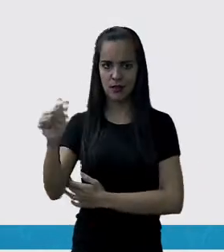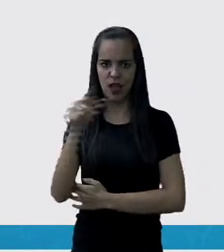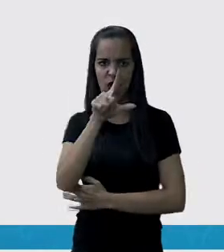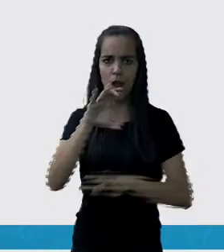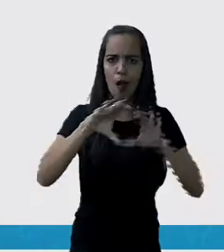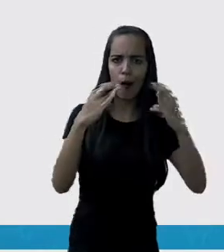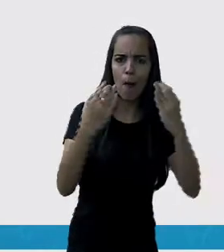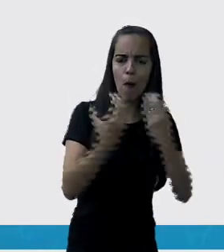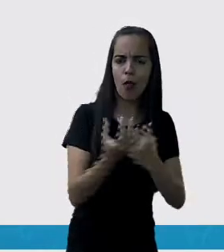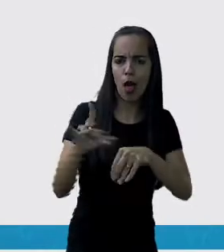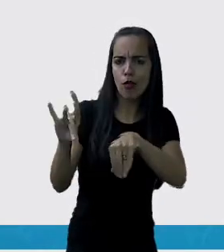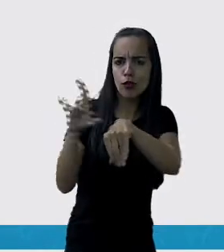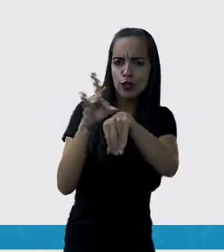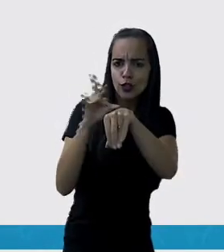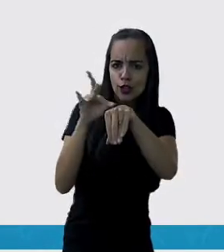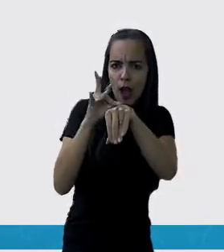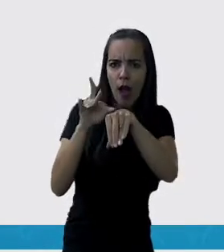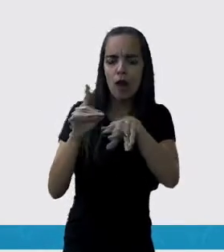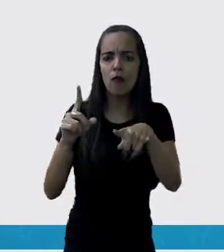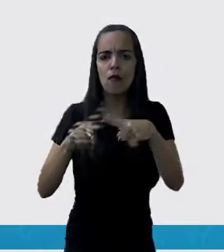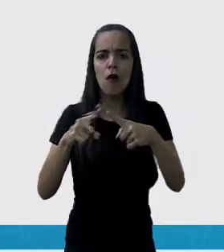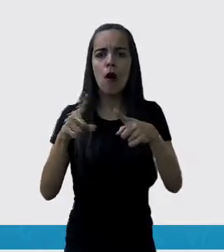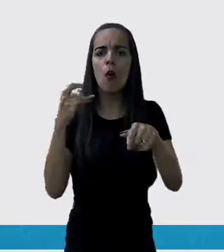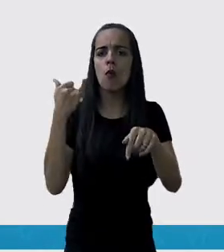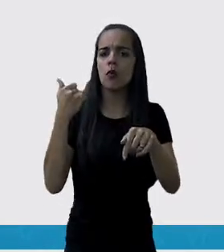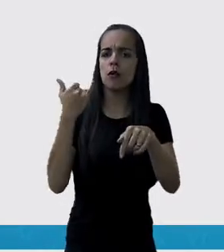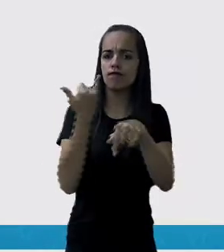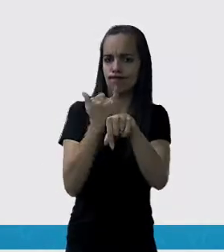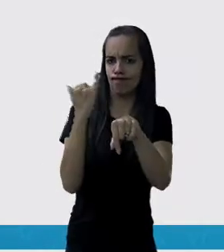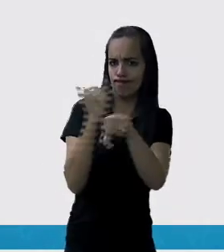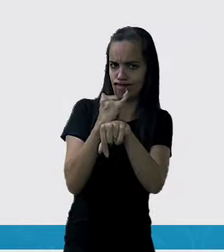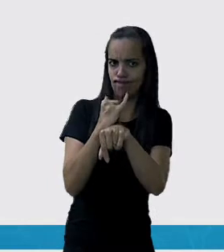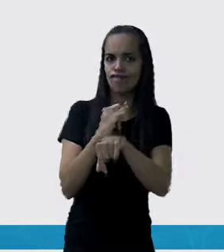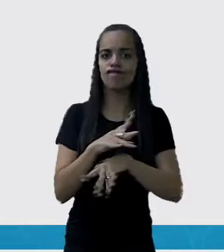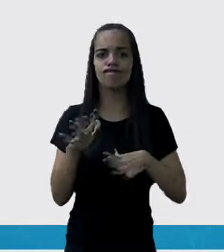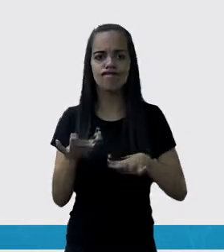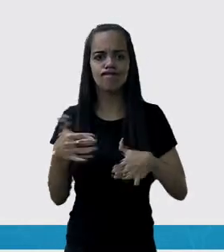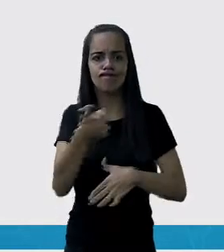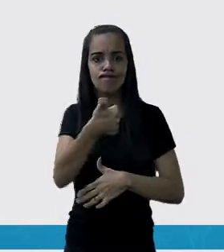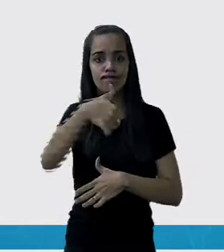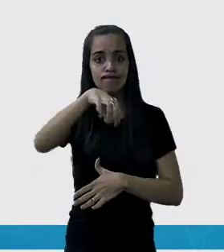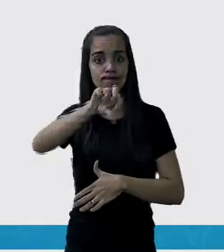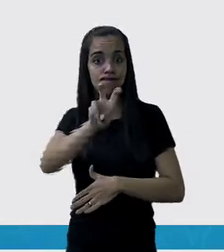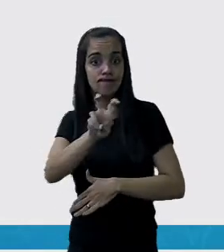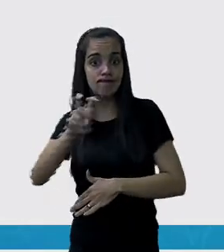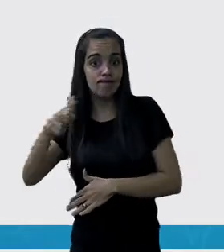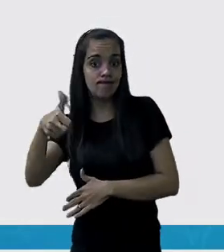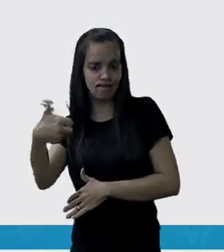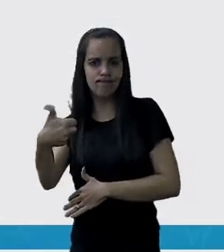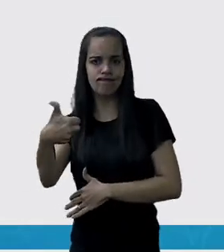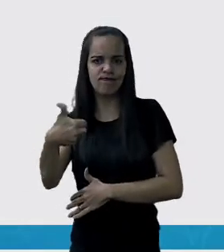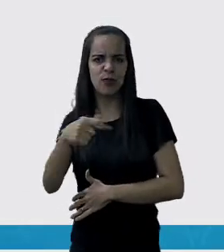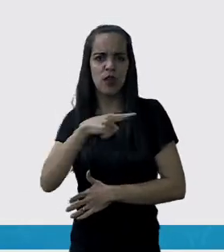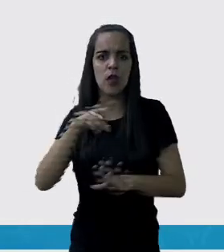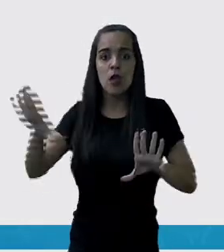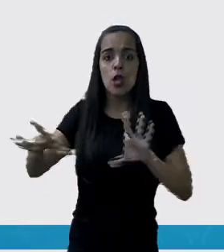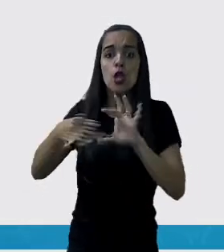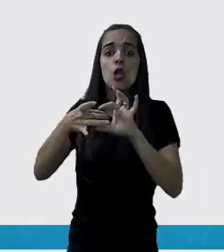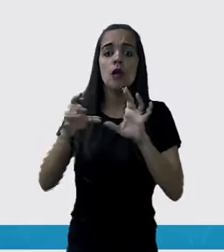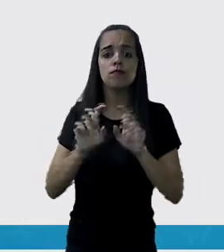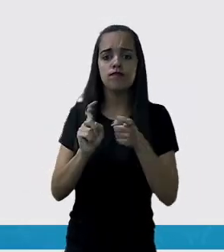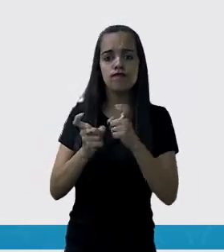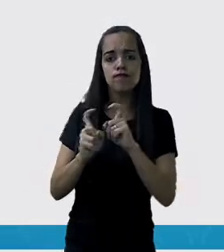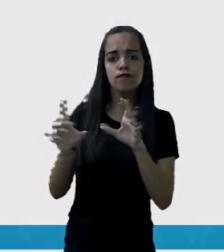Em 1951, reuniu 6 países: França,